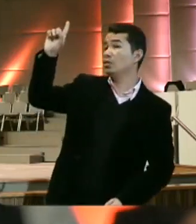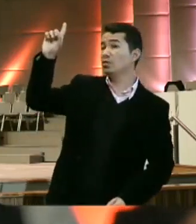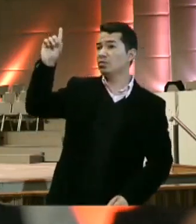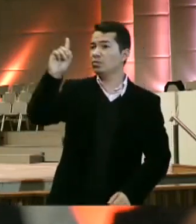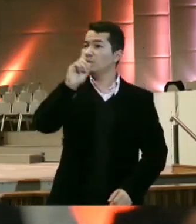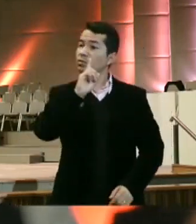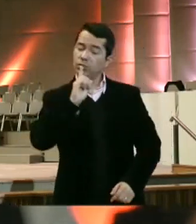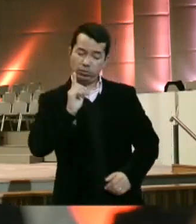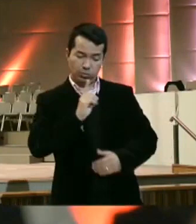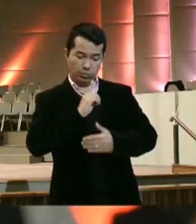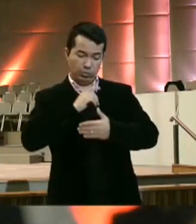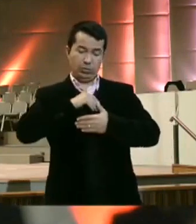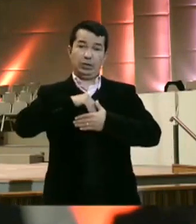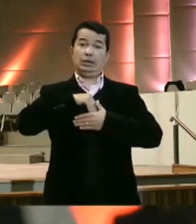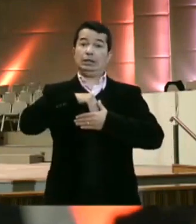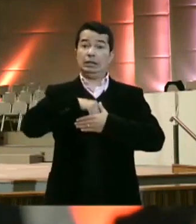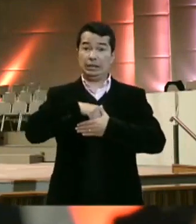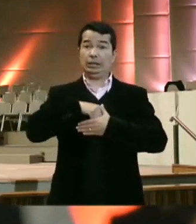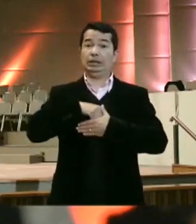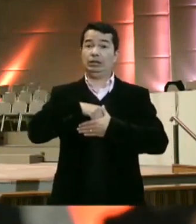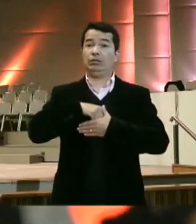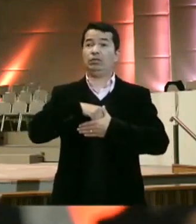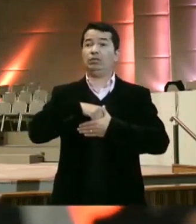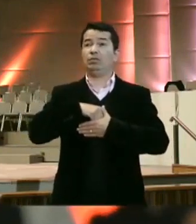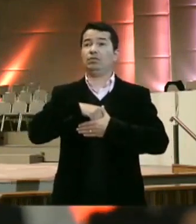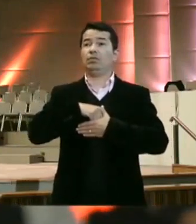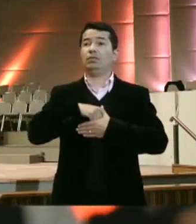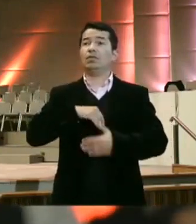Teu templo. Habita em mim